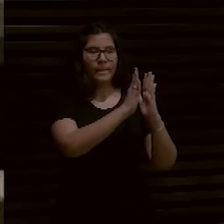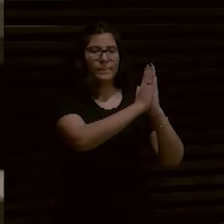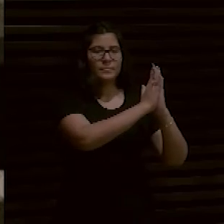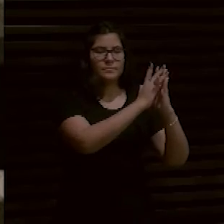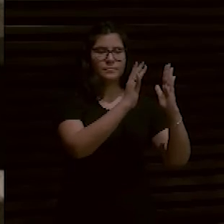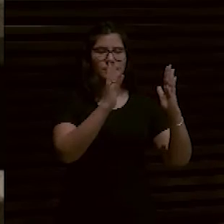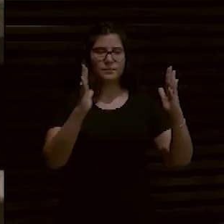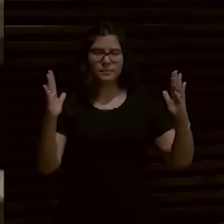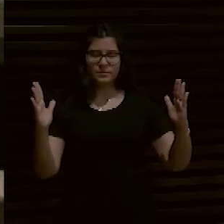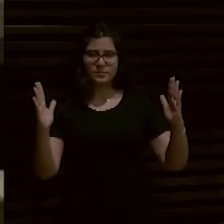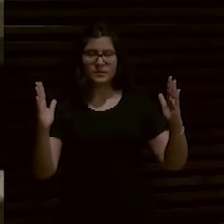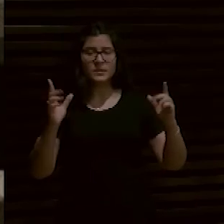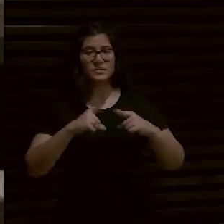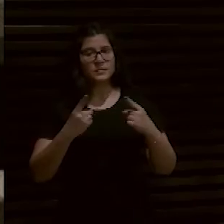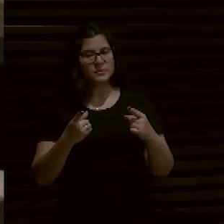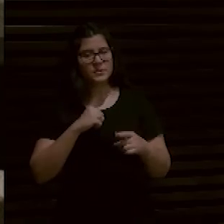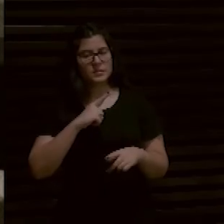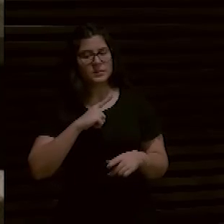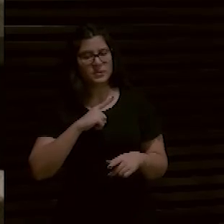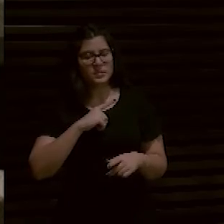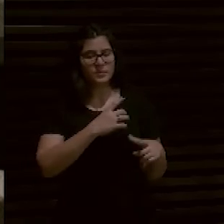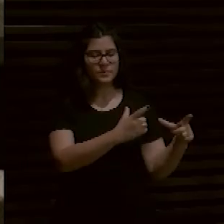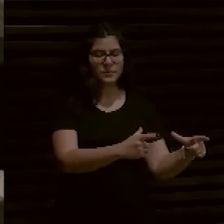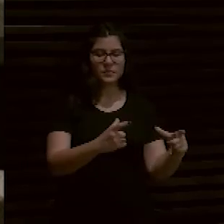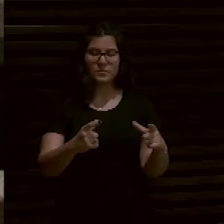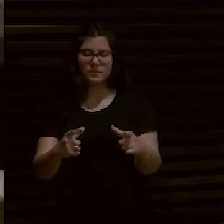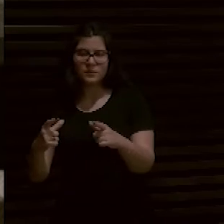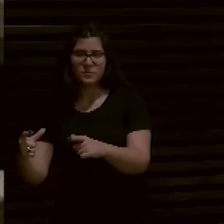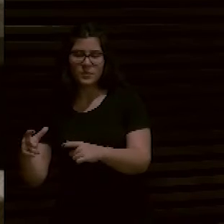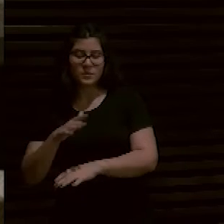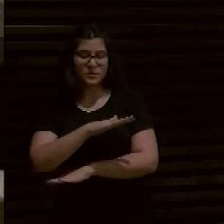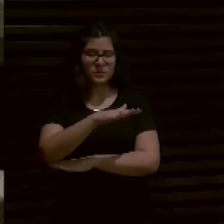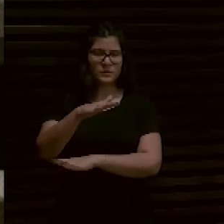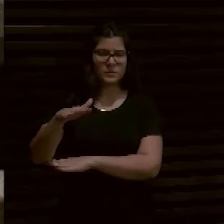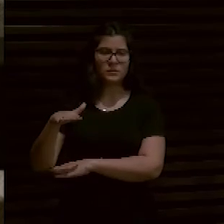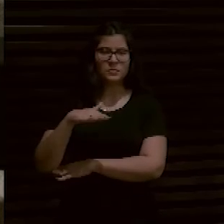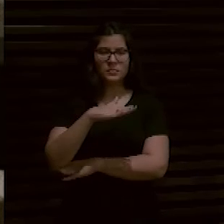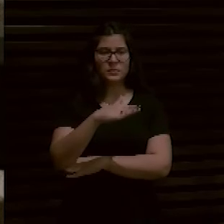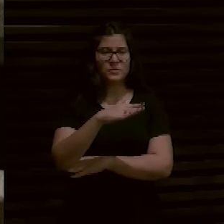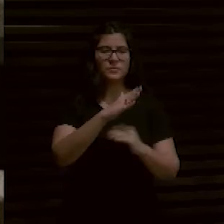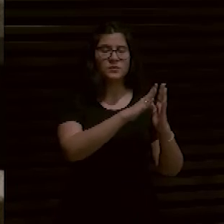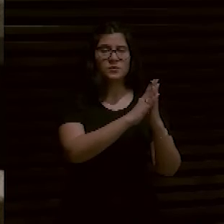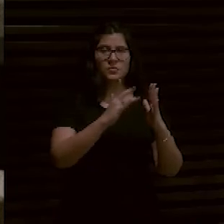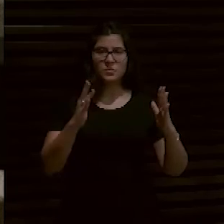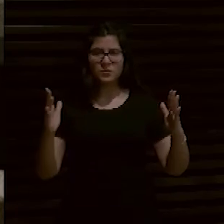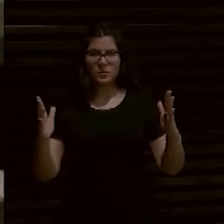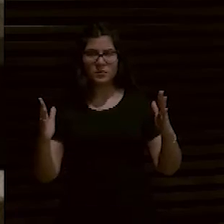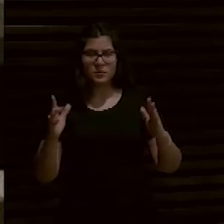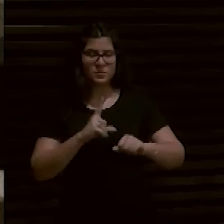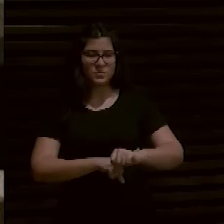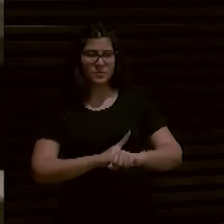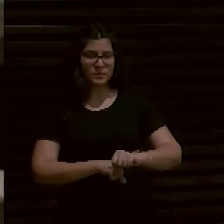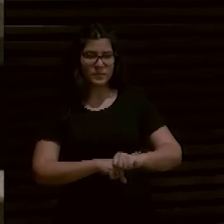cronologicamente lógico, mas existem alguns blocos que são certamente lógicos e cronológicos no livro